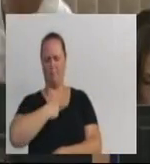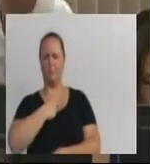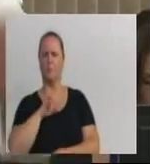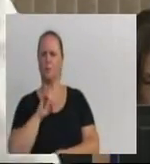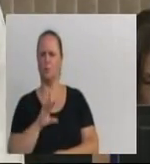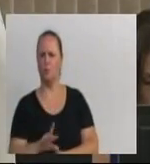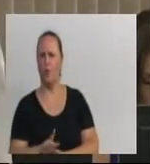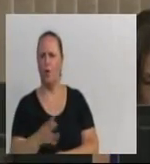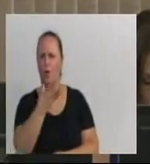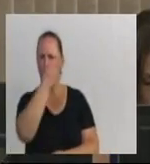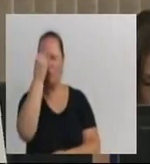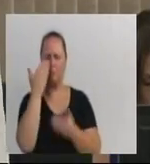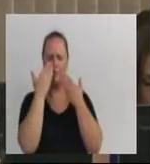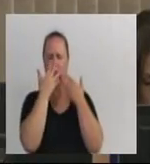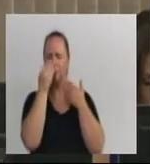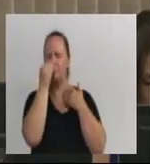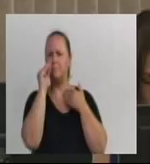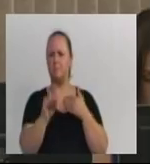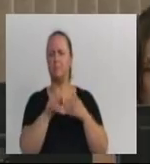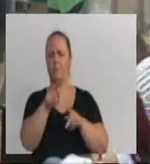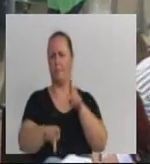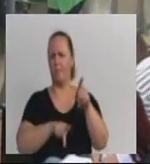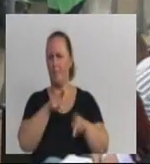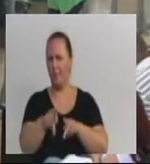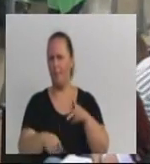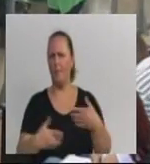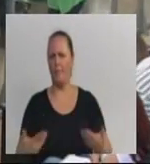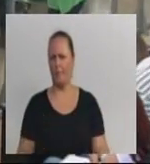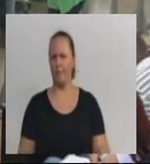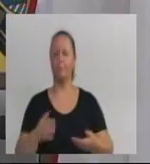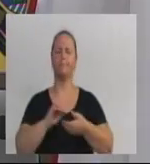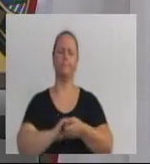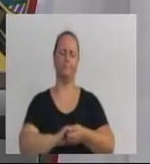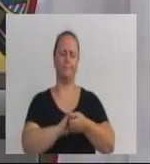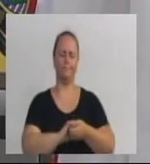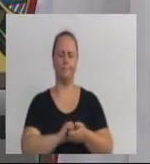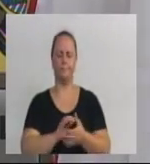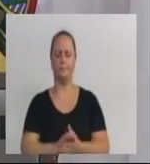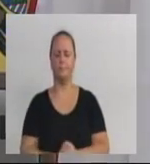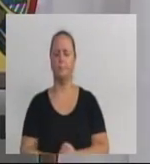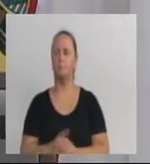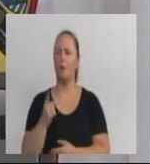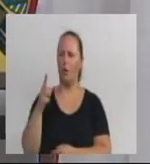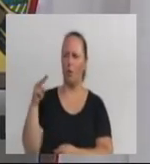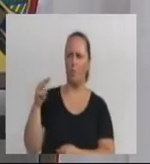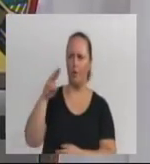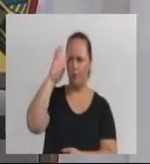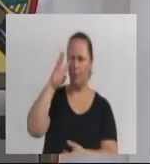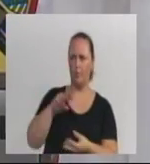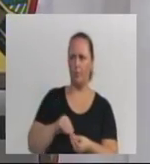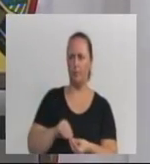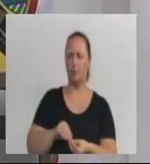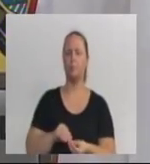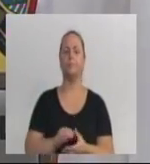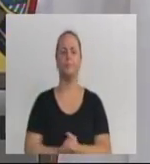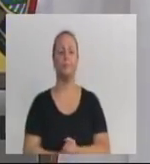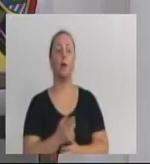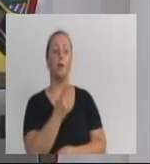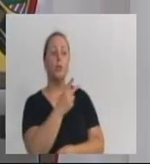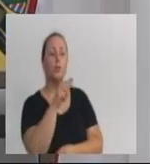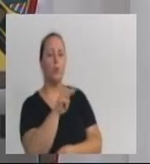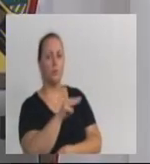povo. Parabéns pelo pronunciamento. Eu peço um minuto para a conclusão, senhor presidente. Vossa Excelência dispõe de